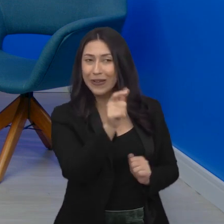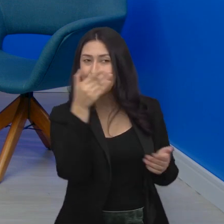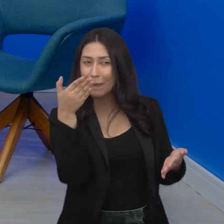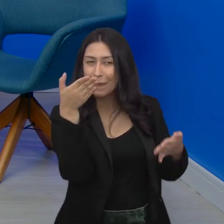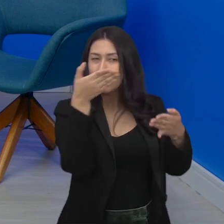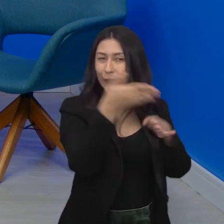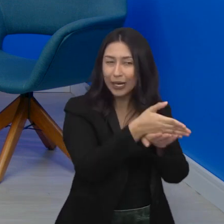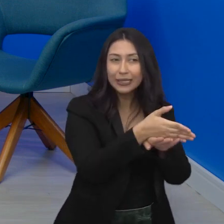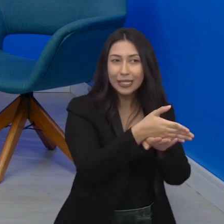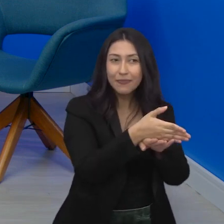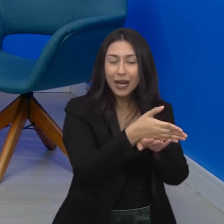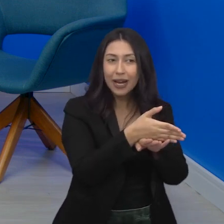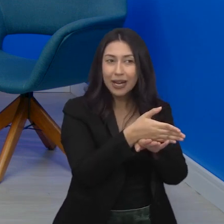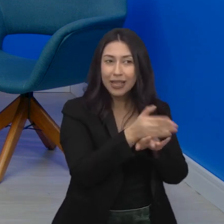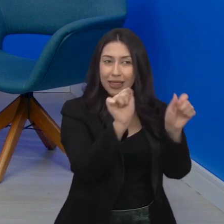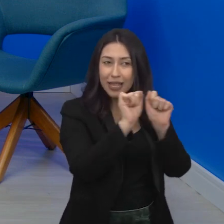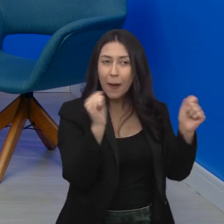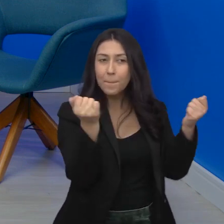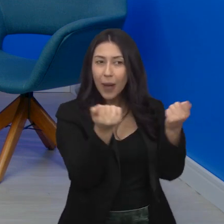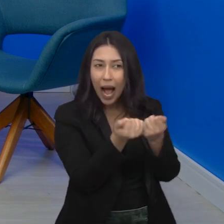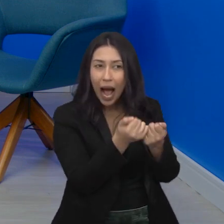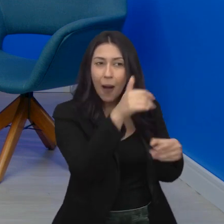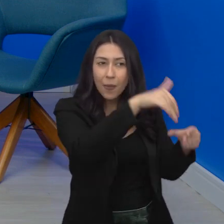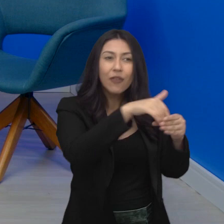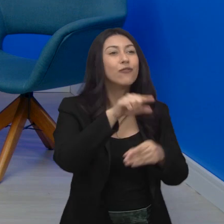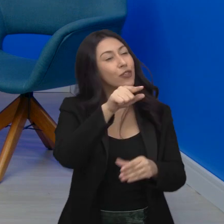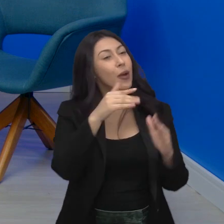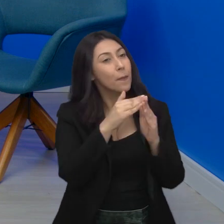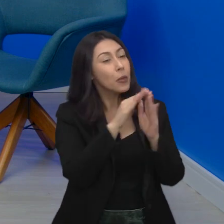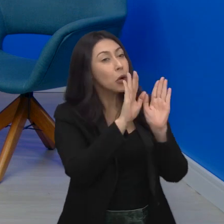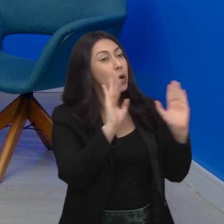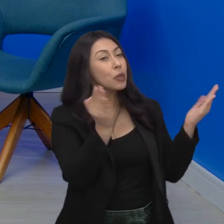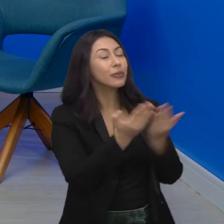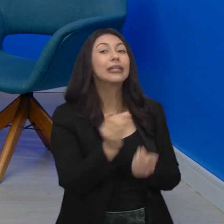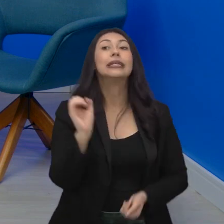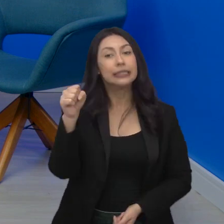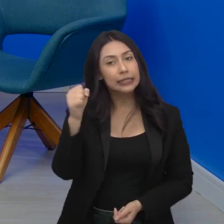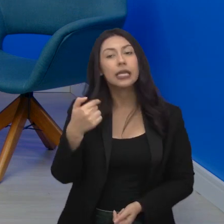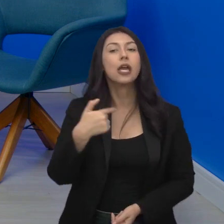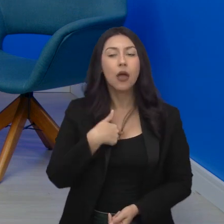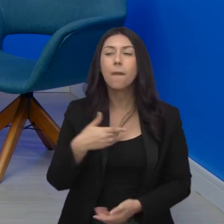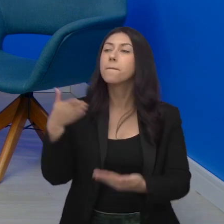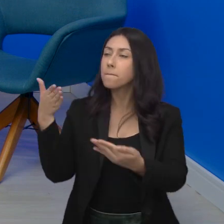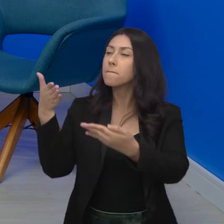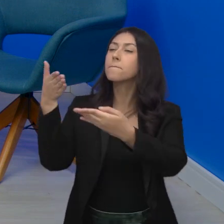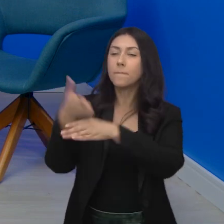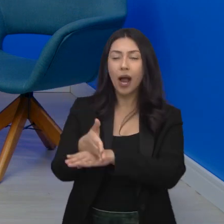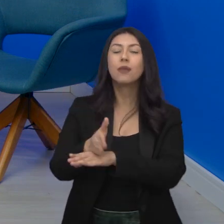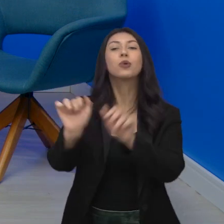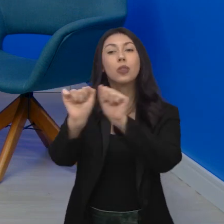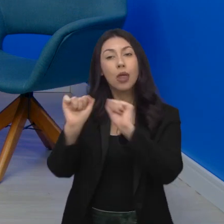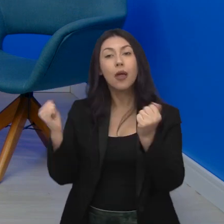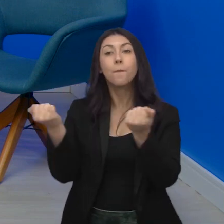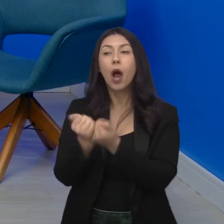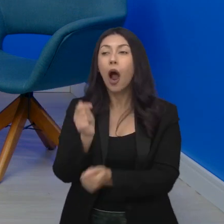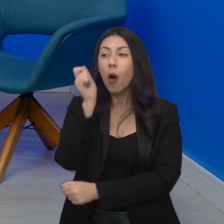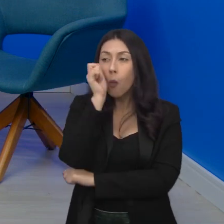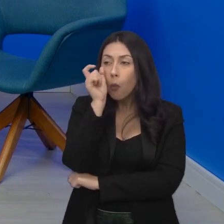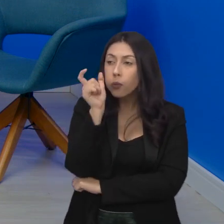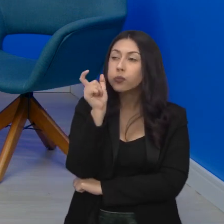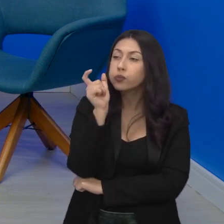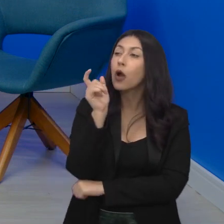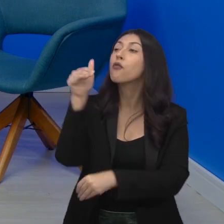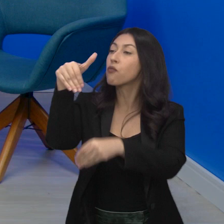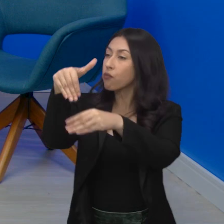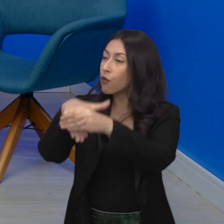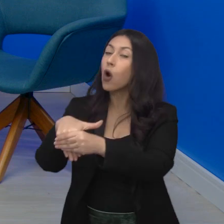que participa ali dos processos do condomínio? Você mora em condomínio também, né? Eu moro. E eu vou nas assembleias, eu presto